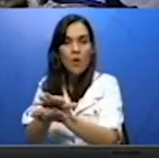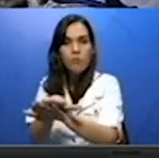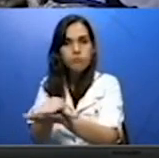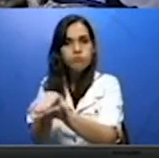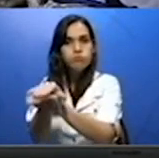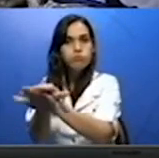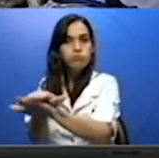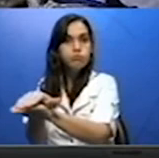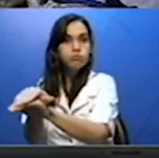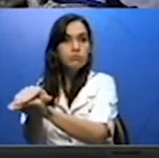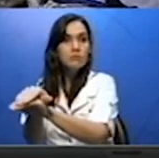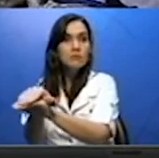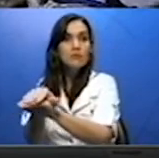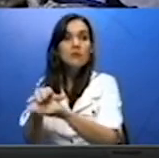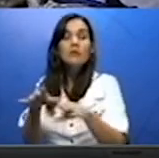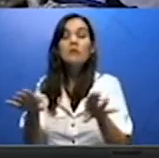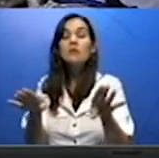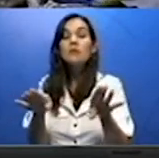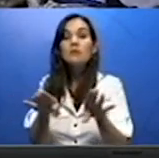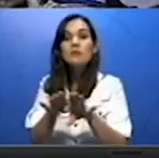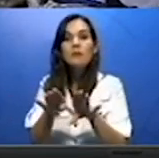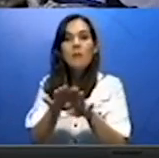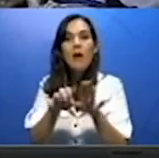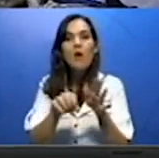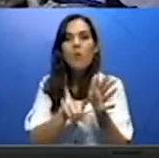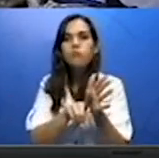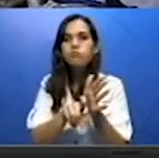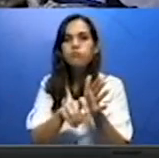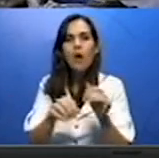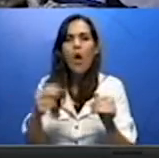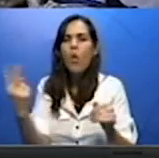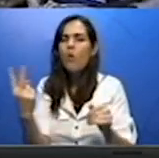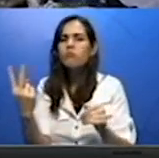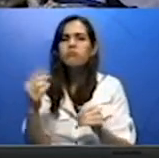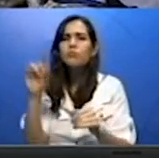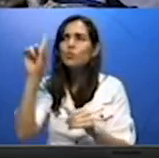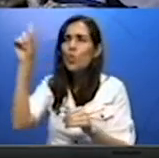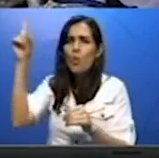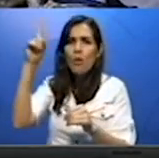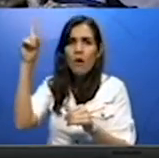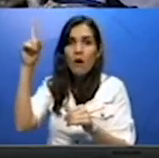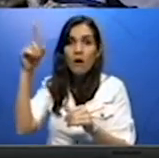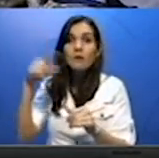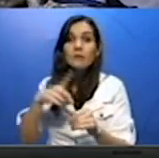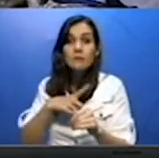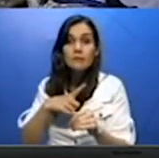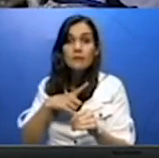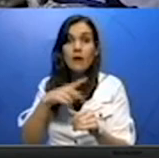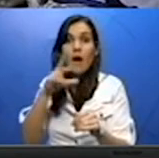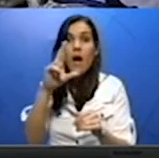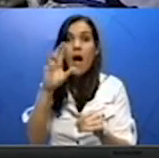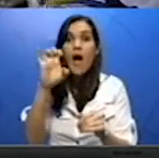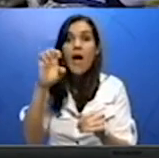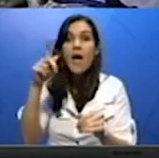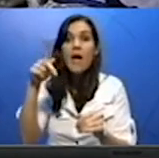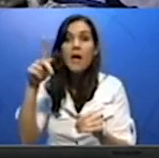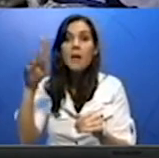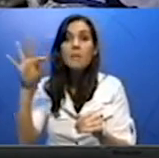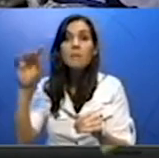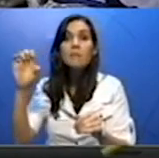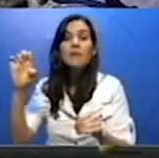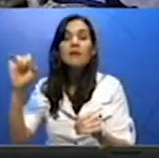cobra que uma Jibóia no lagarto o Calango esses répteis Assim como as árvores que eu vou mostrar no próximo slide